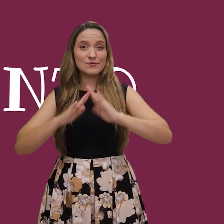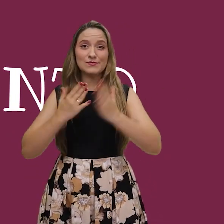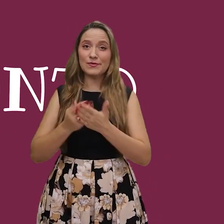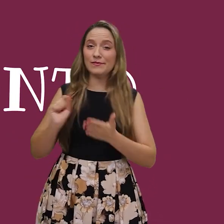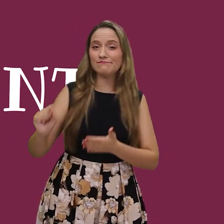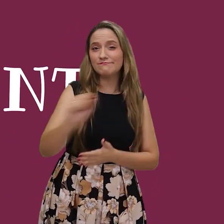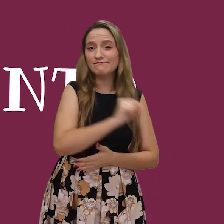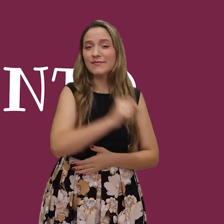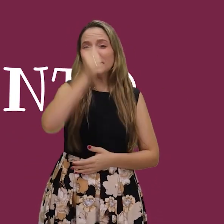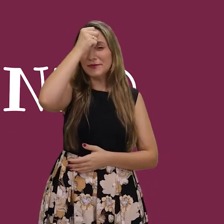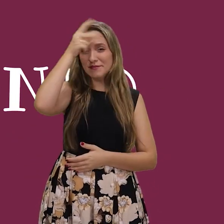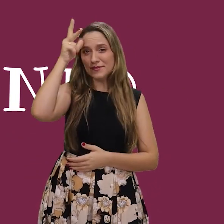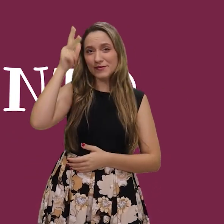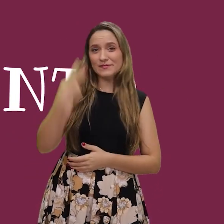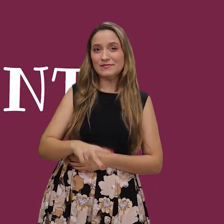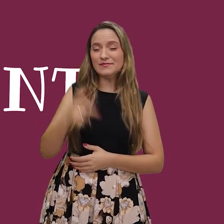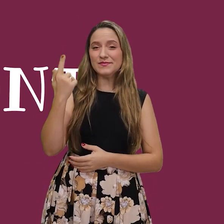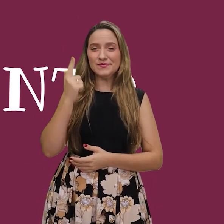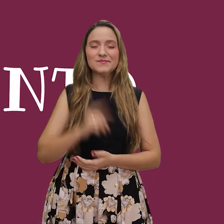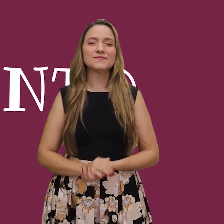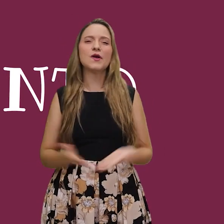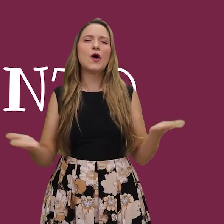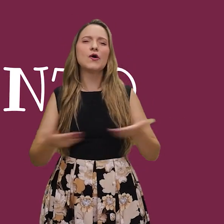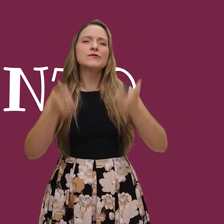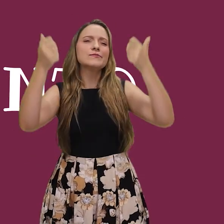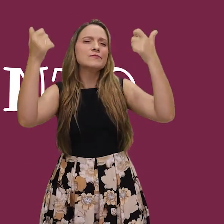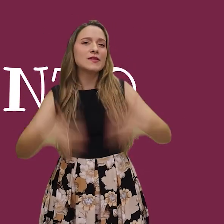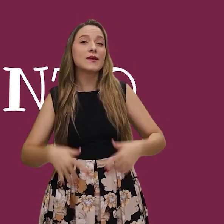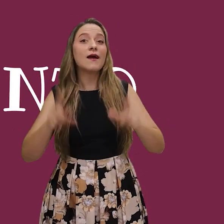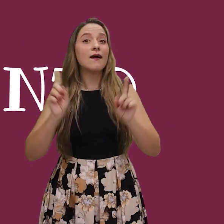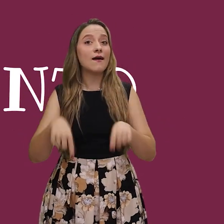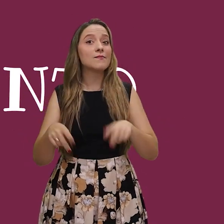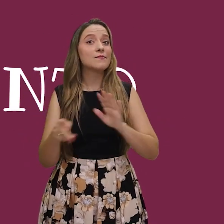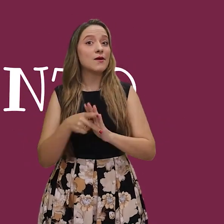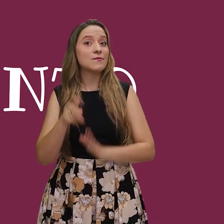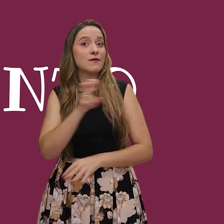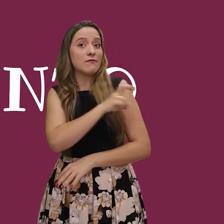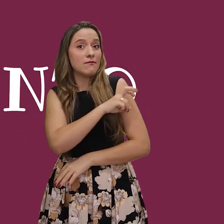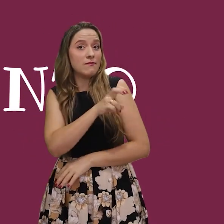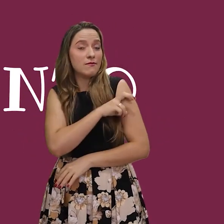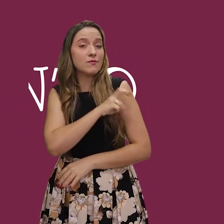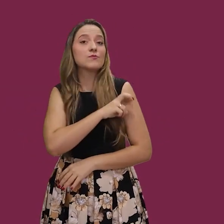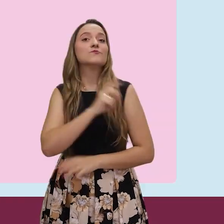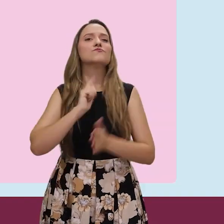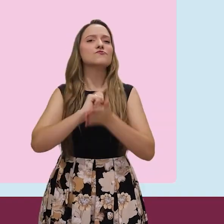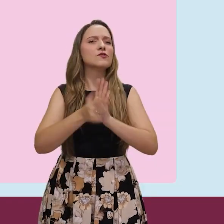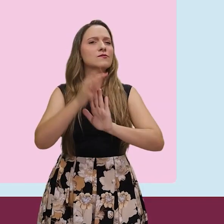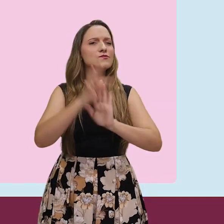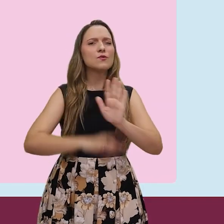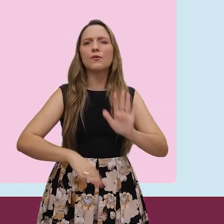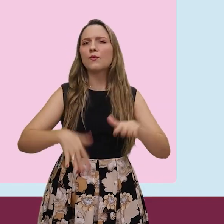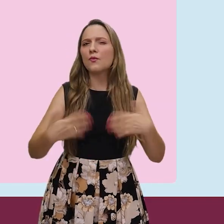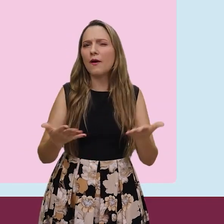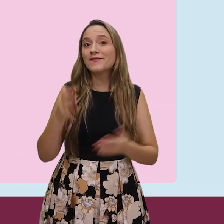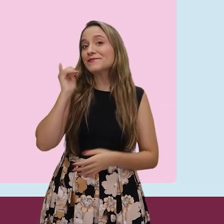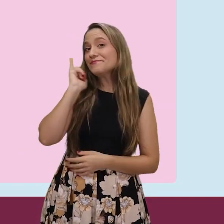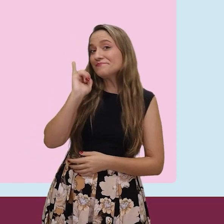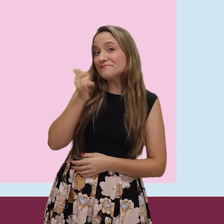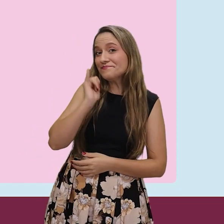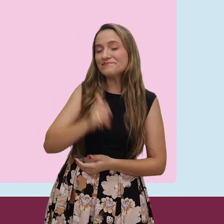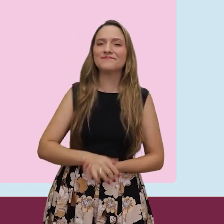Hoje falaremos sobre o gênero textual escolhido para o 5º ano, o conto. Você sabe o que é um conto,